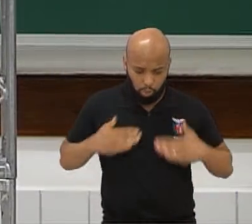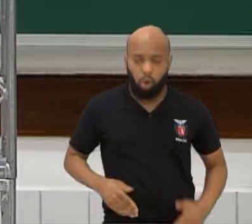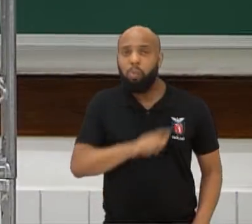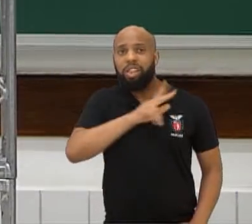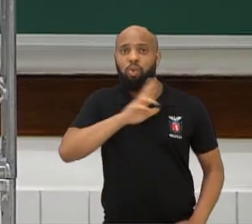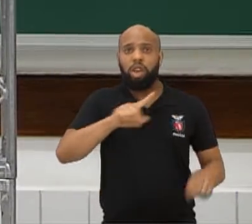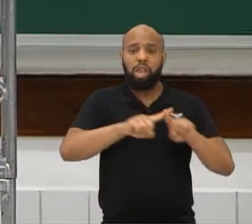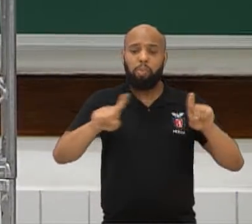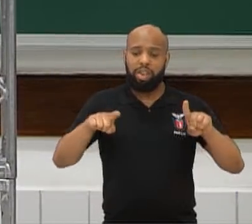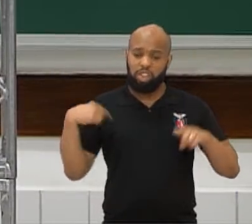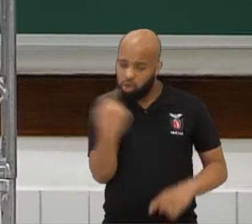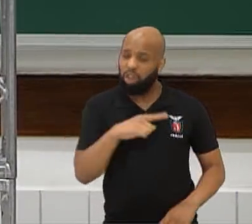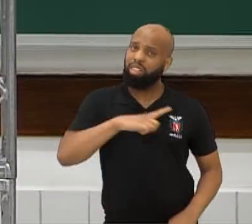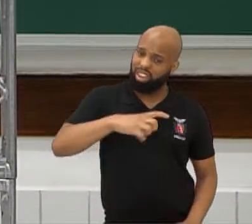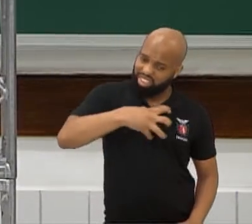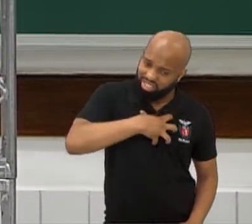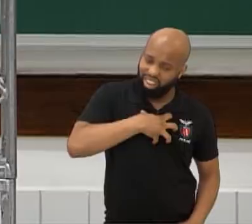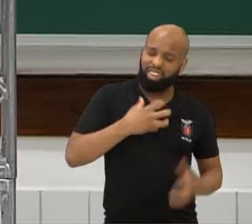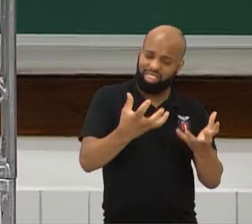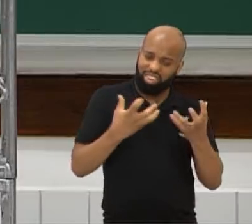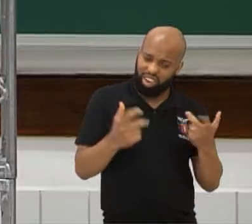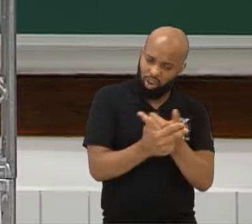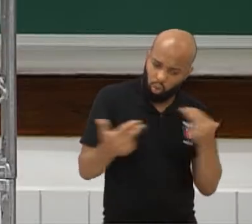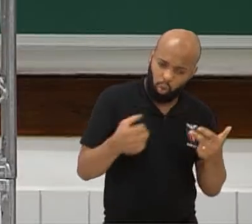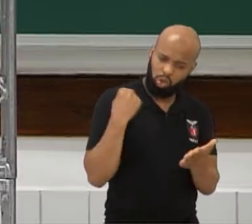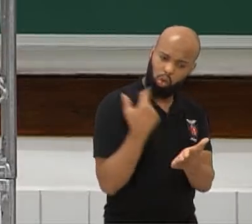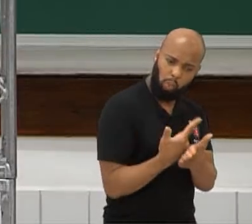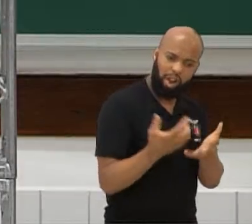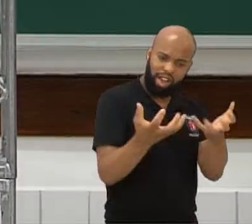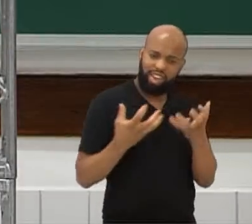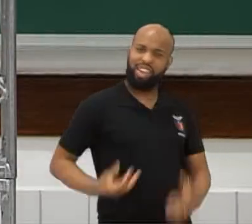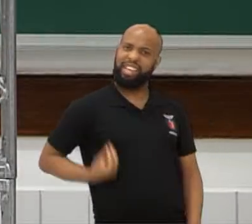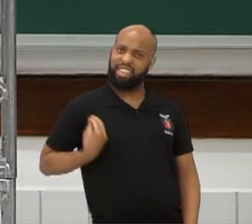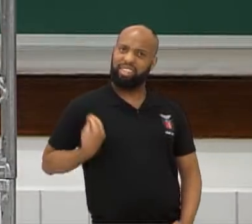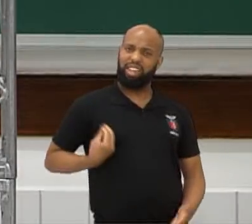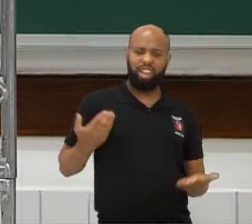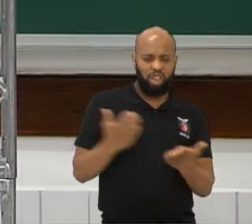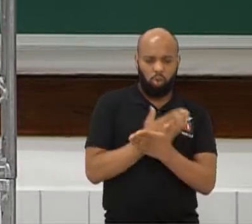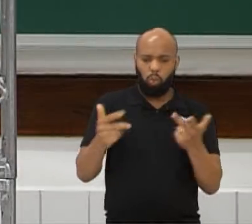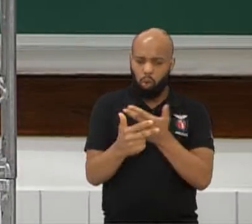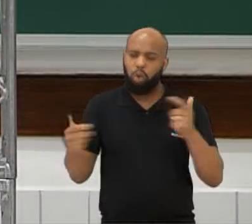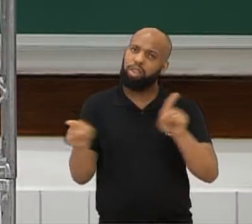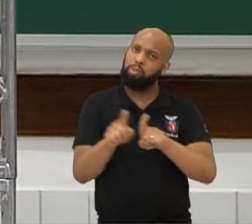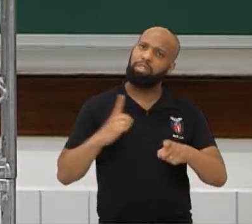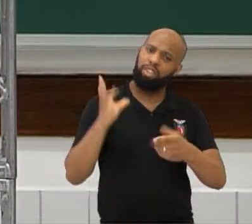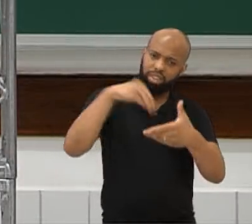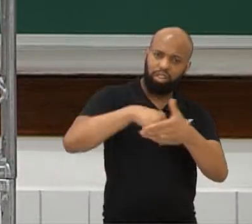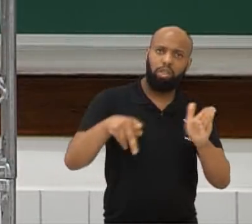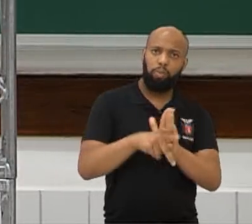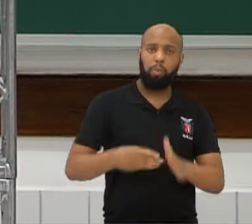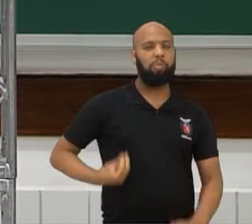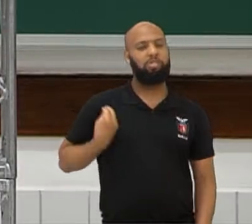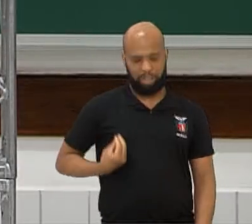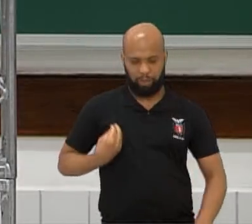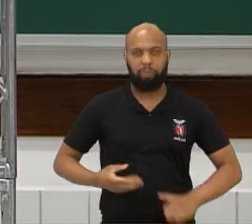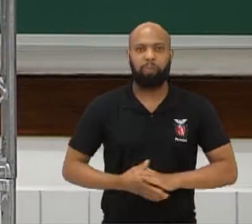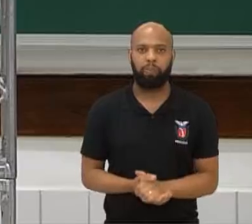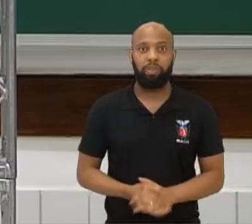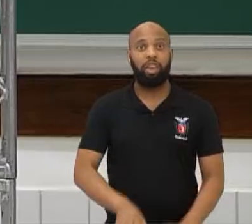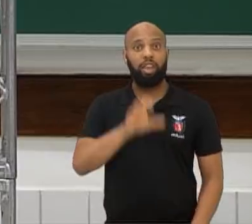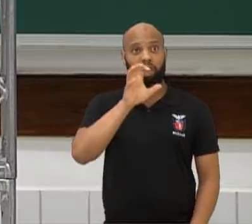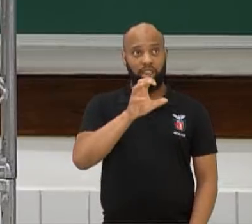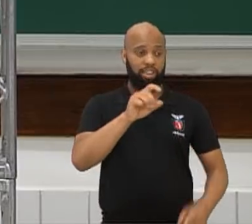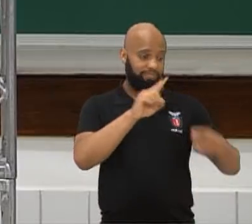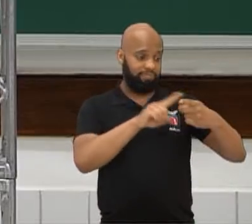mas necessidades que a gente tem de querer coisas, querer ser de alguma maneira e que também fazem parte da nossa vida. Então, são